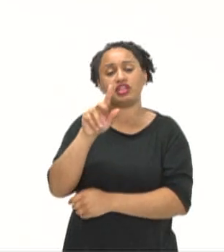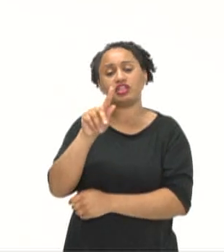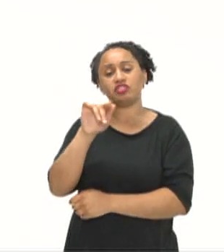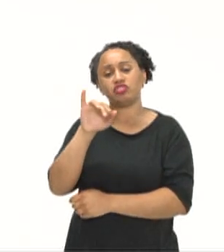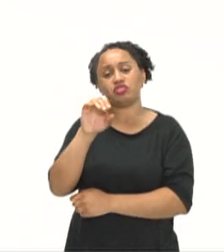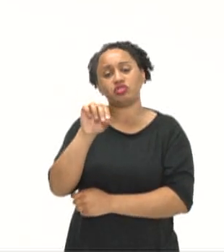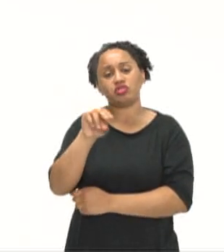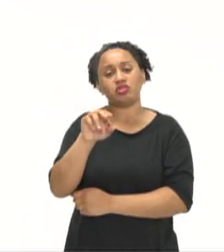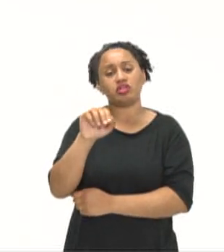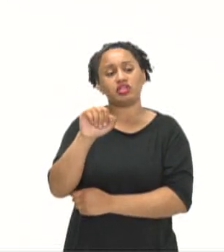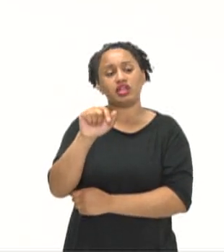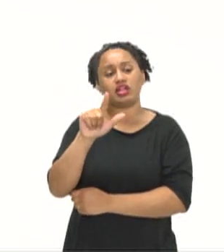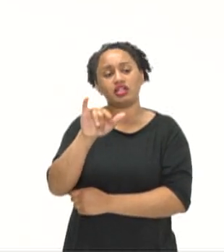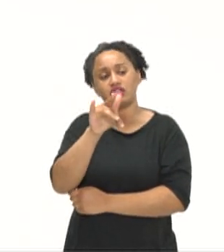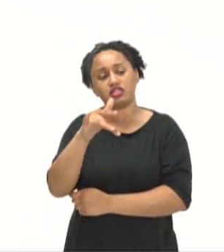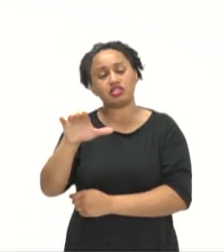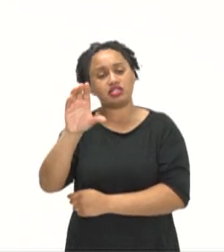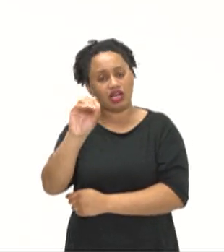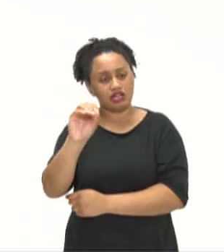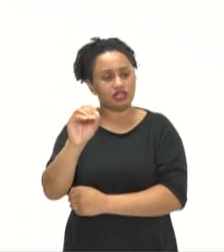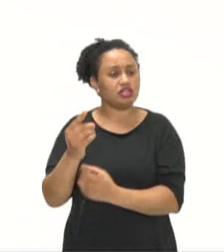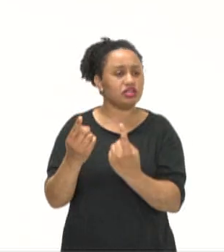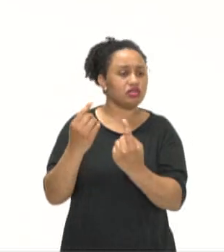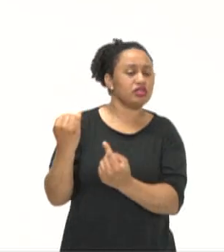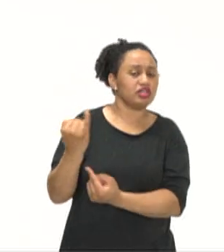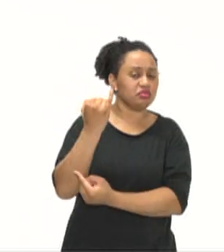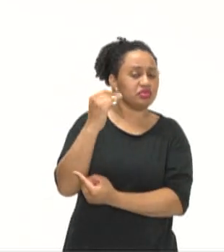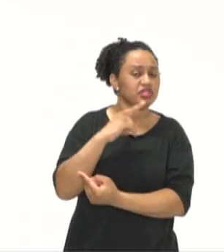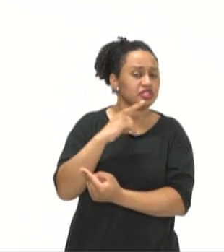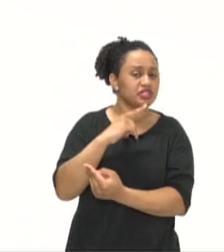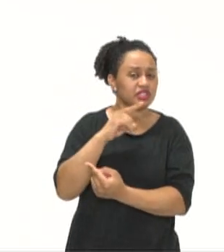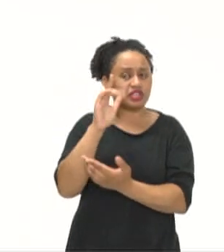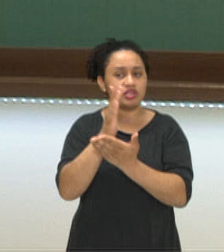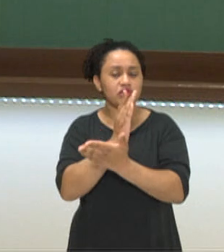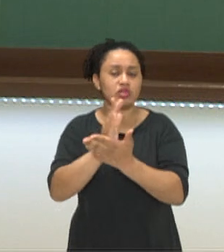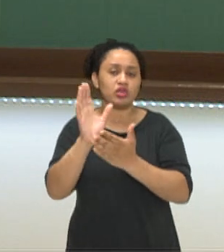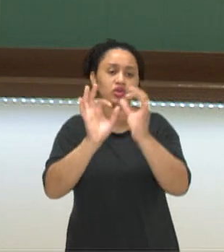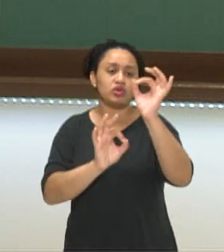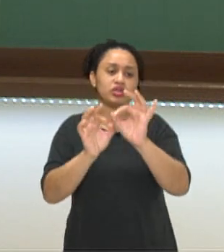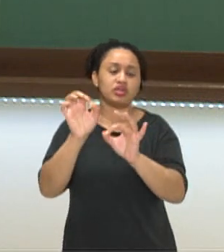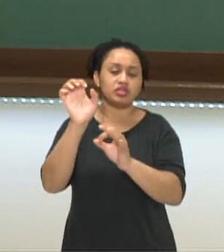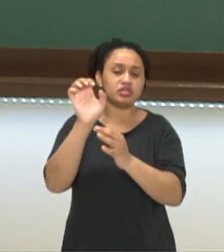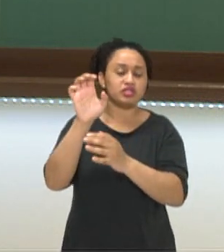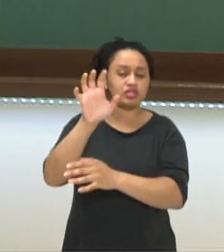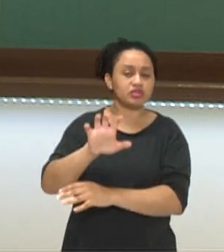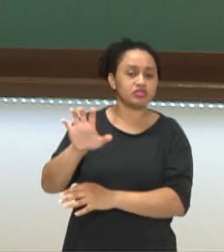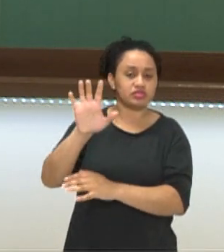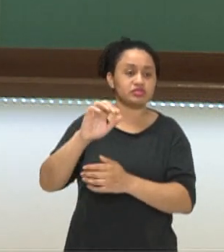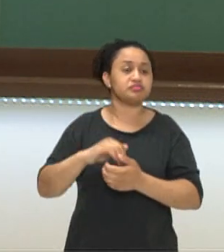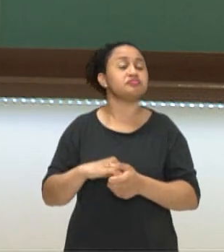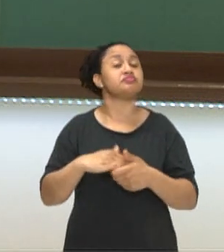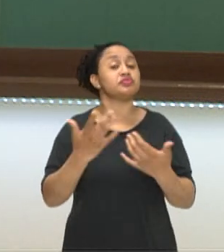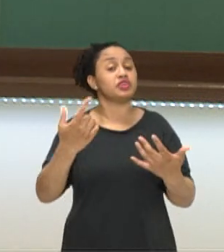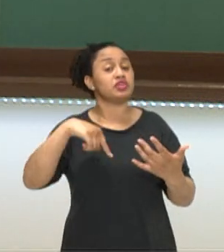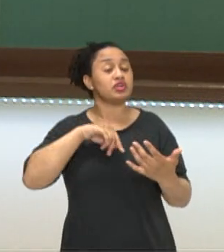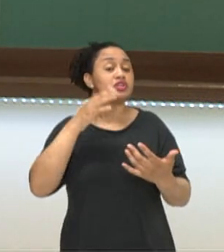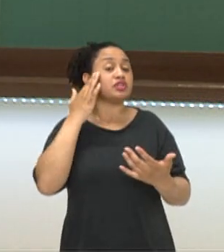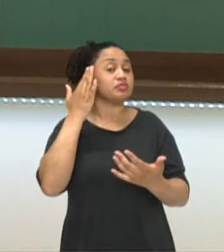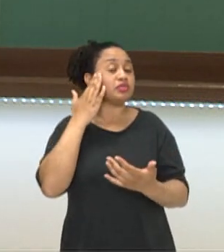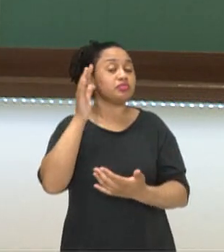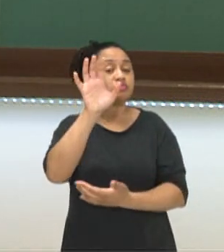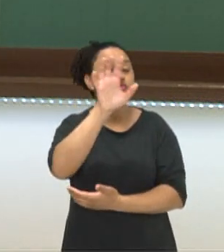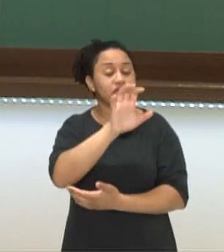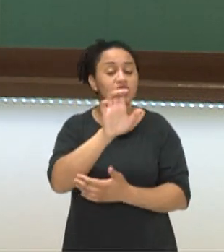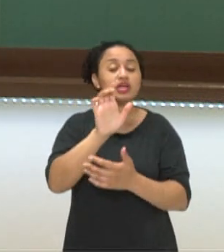é a importância de regionalizar e dividir o continente europeu? Como a gente já falou, nós já sabemos que regionalizar está associado ao ato